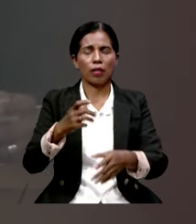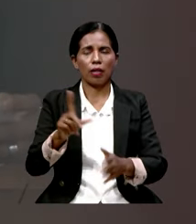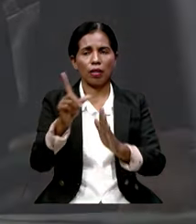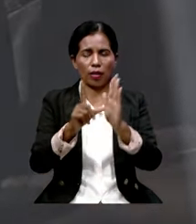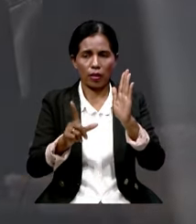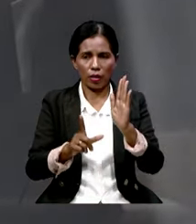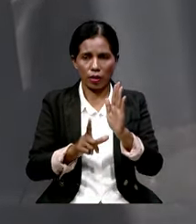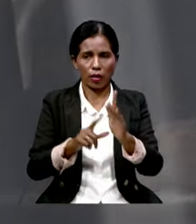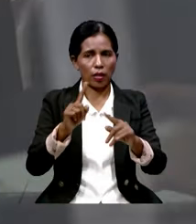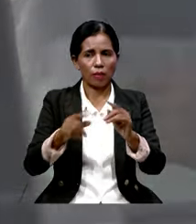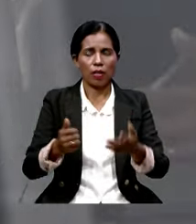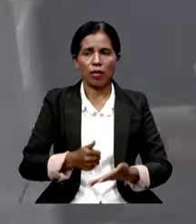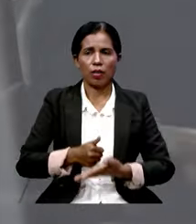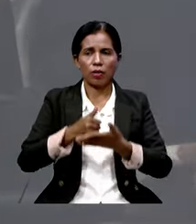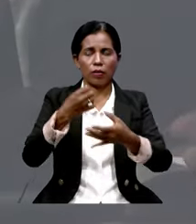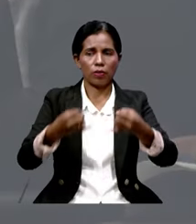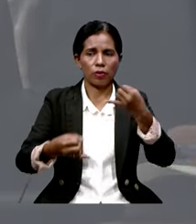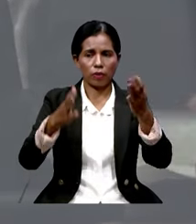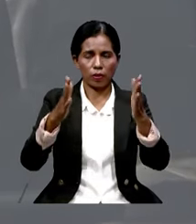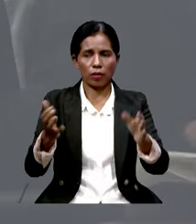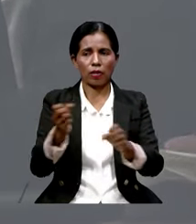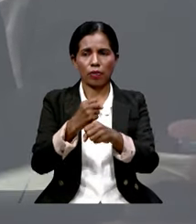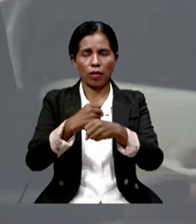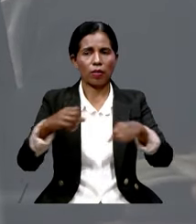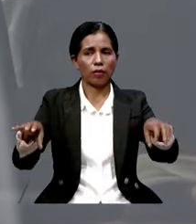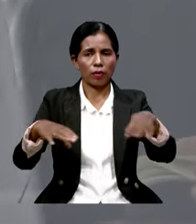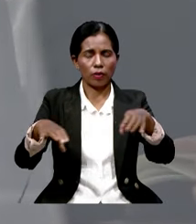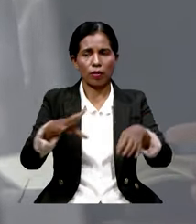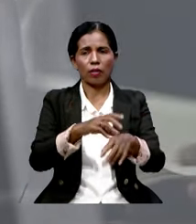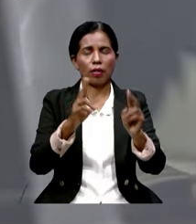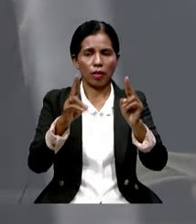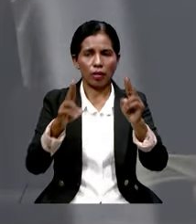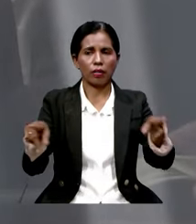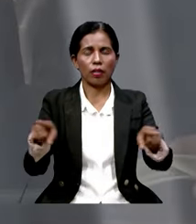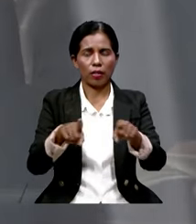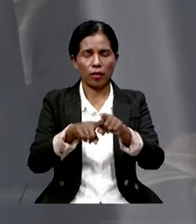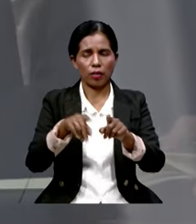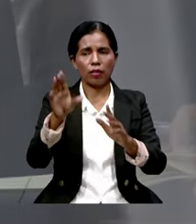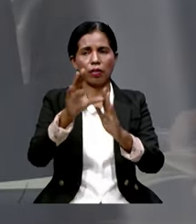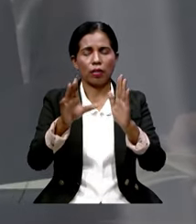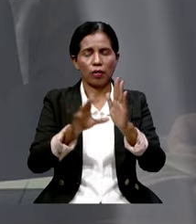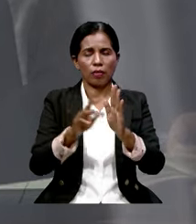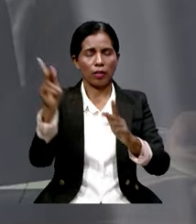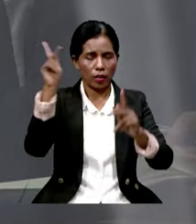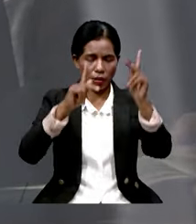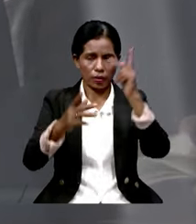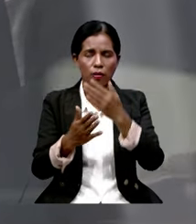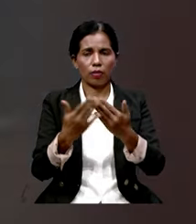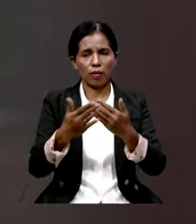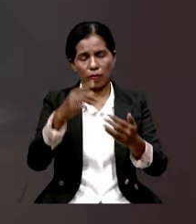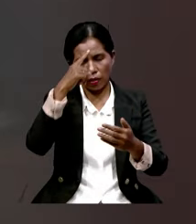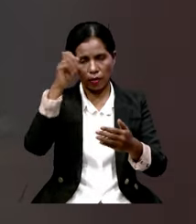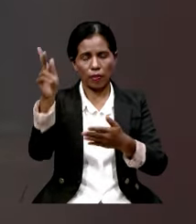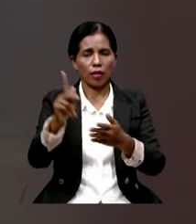nebe mos labele facilita zuisira atu halo serviço nebe maklai sanesan código penal ba caso simples tamba caso